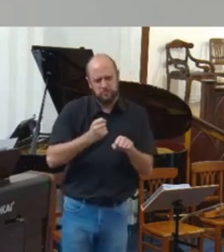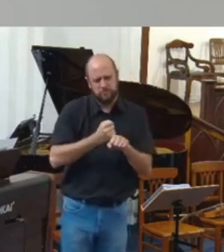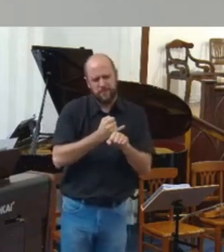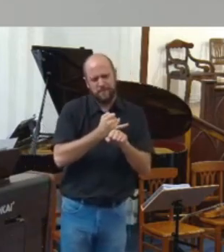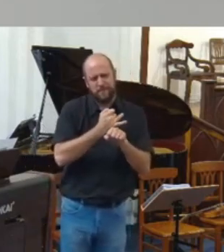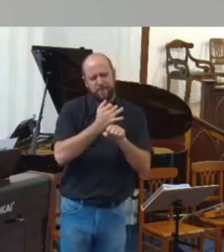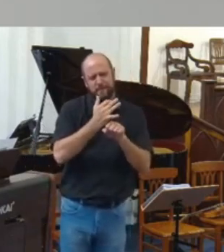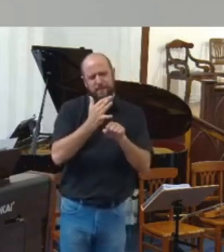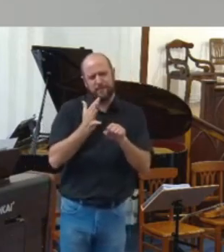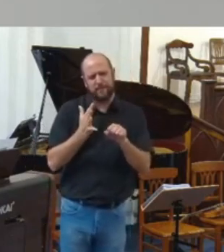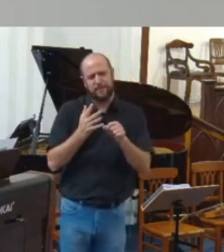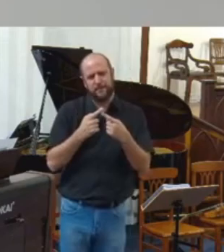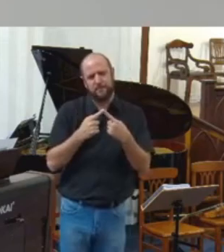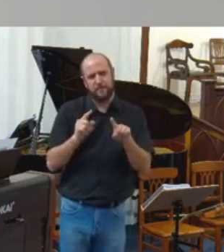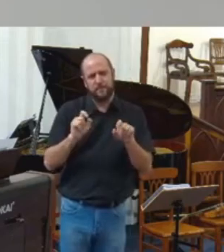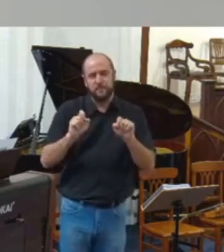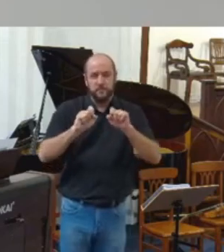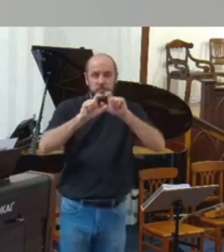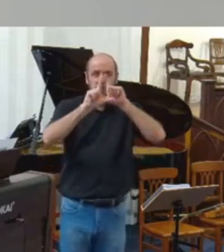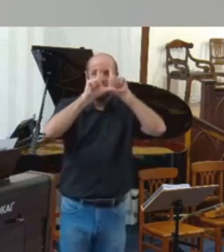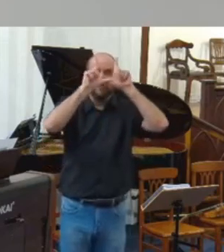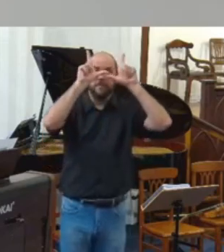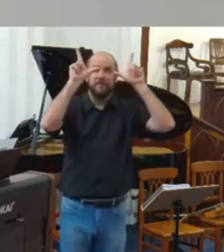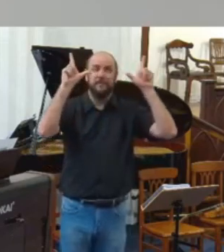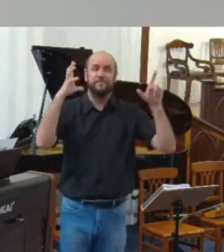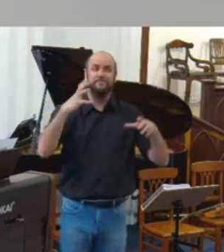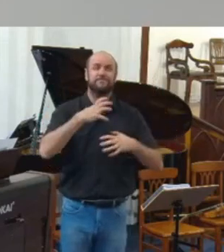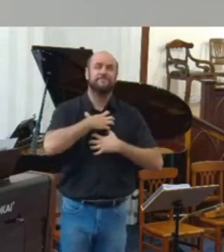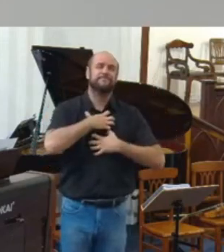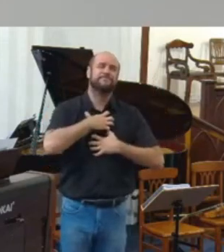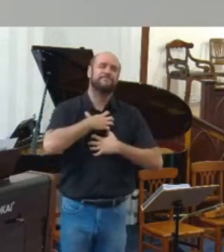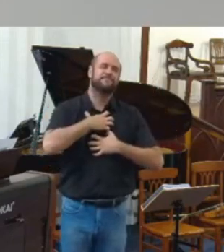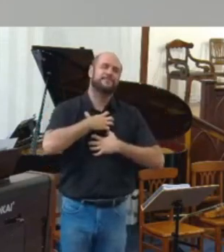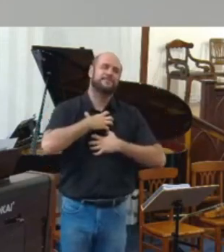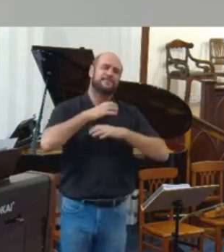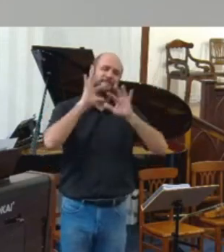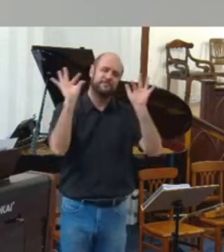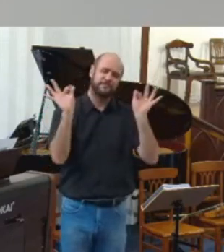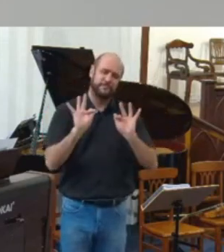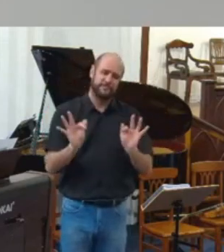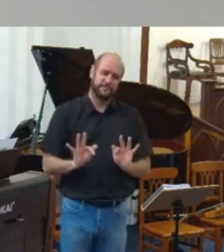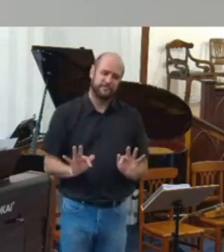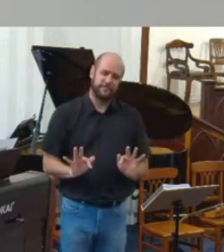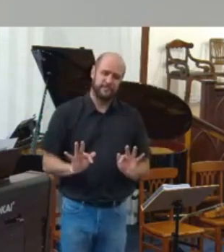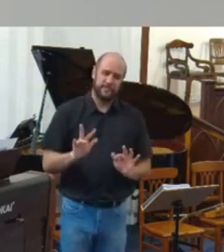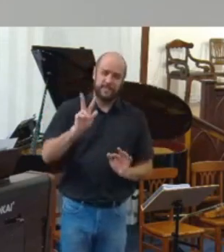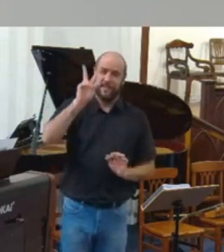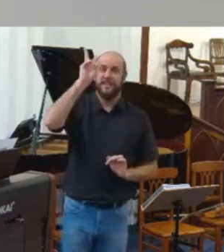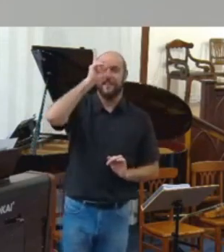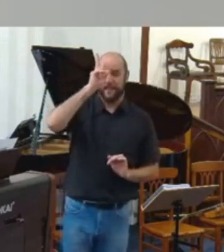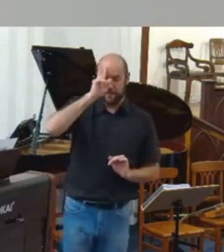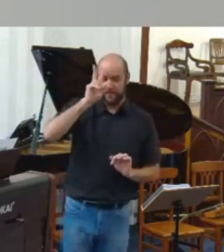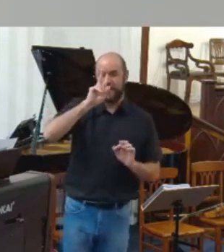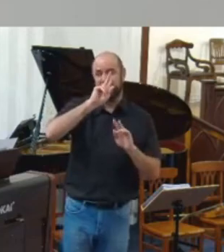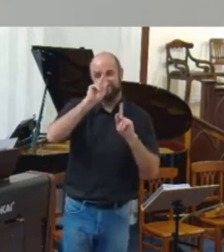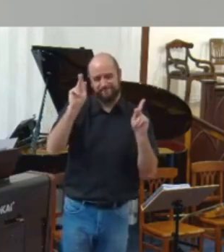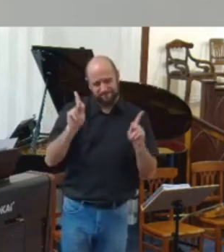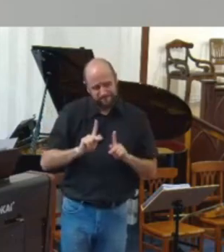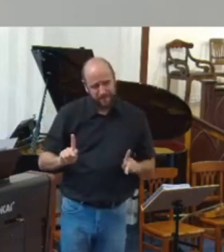noite, mas que a alegria vem pela manhã, quando a gente se lembra da